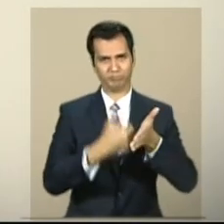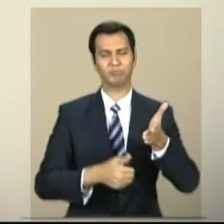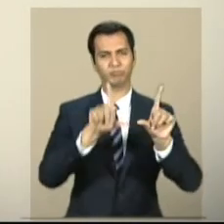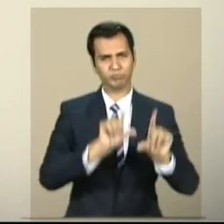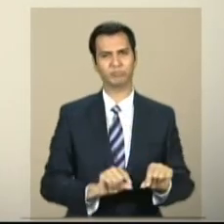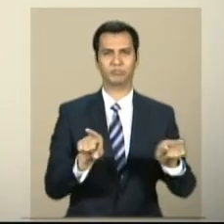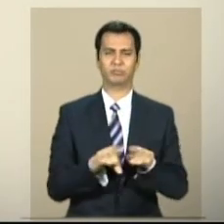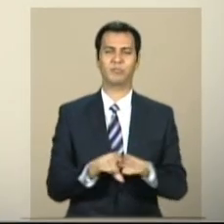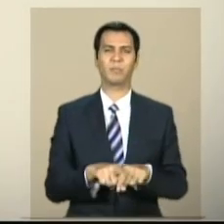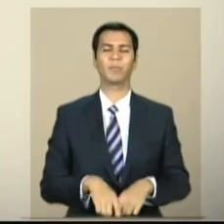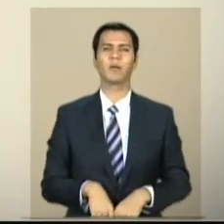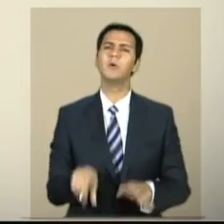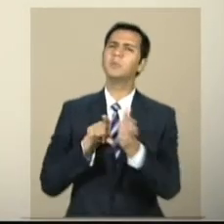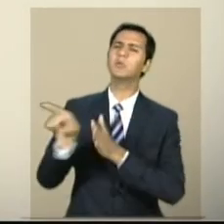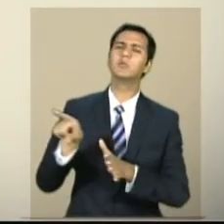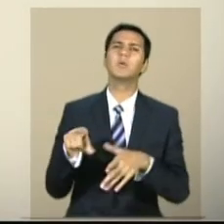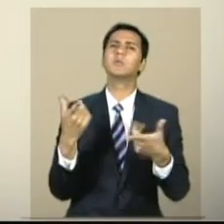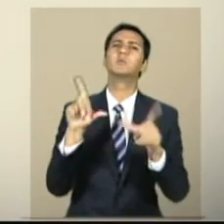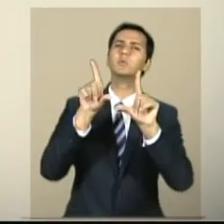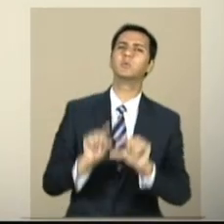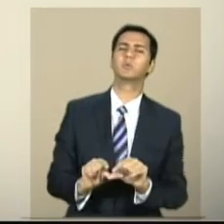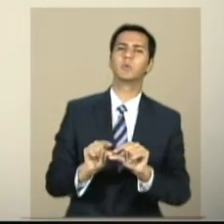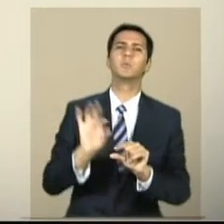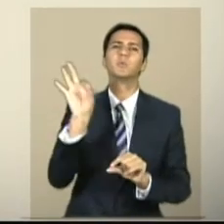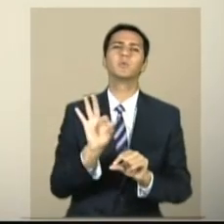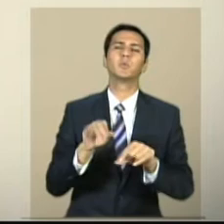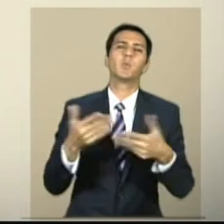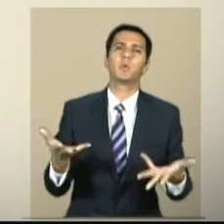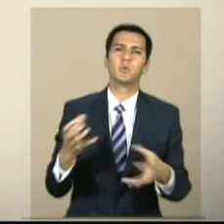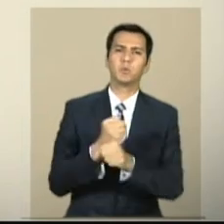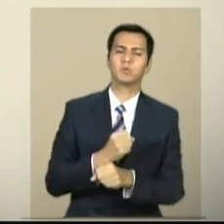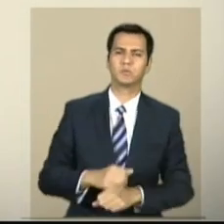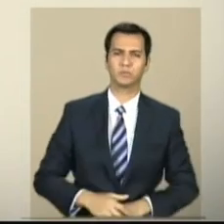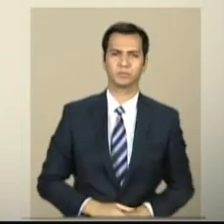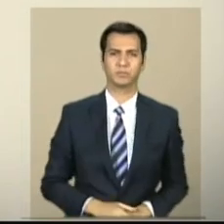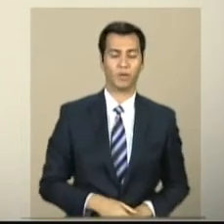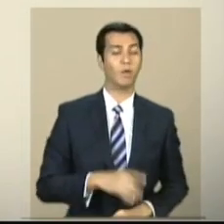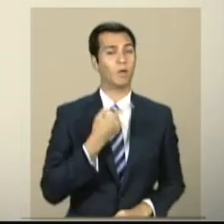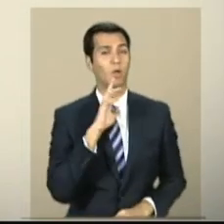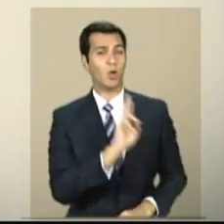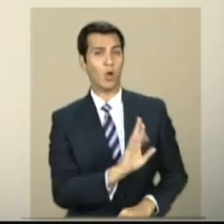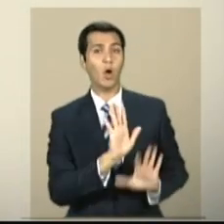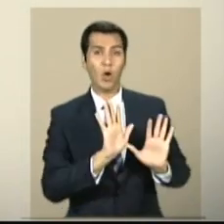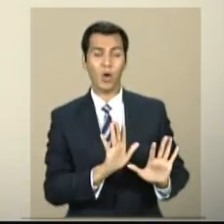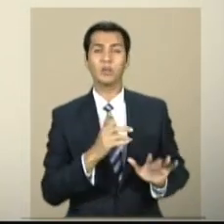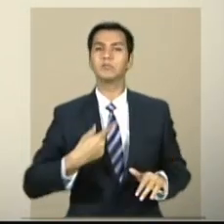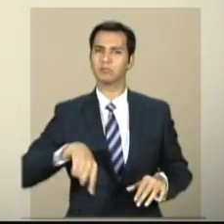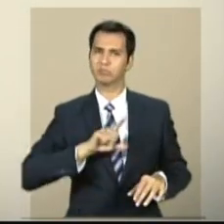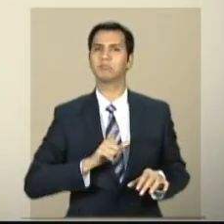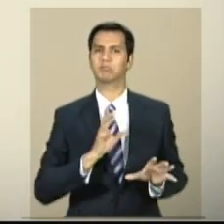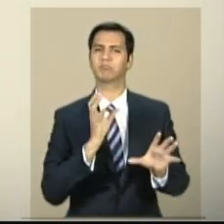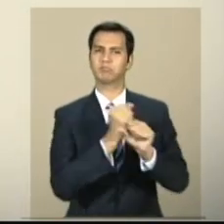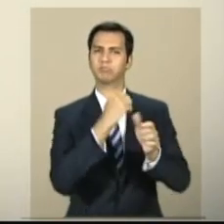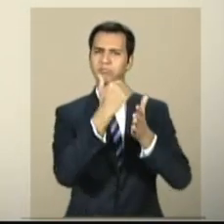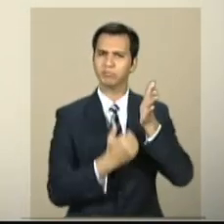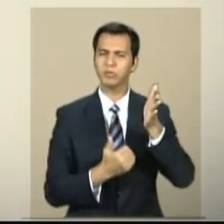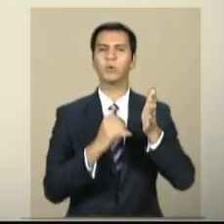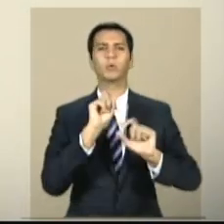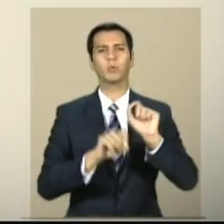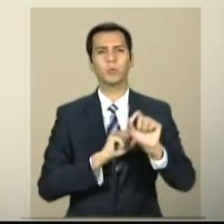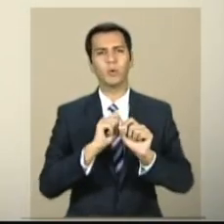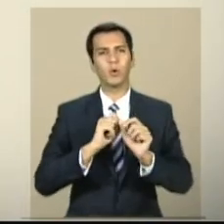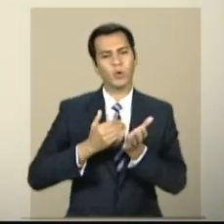Presidenta, caíram para quanto? Olha, Luciano, elas caíram bastante para todas as faixas, mais para as faixas iniciais.